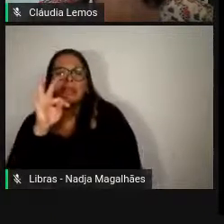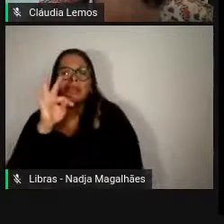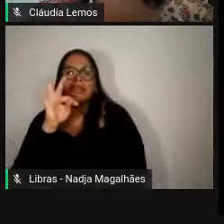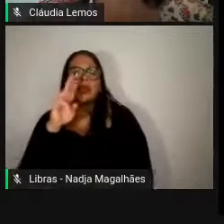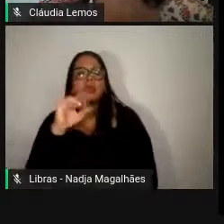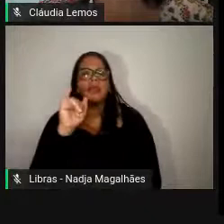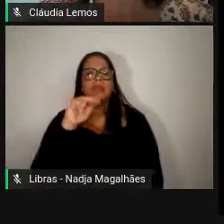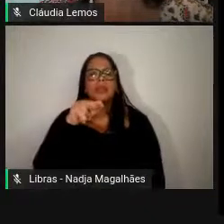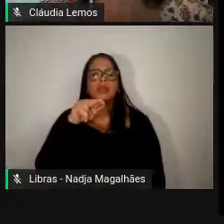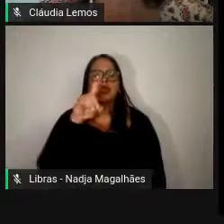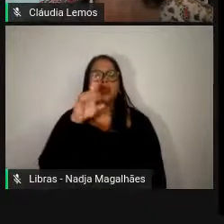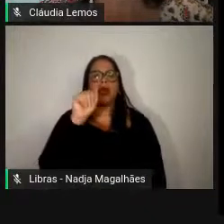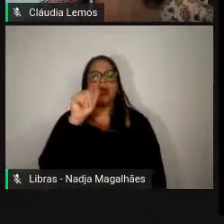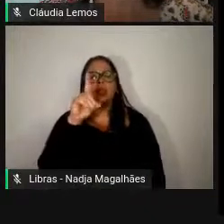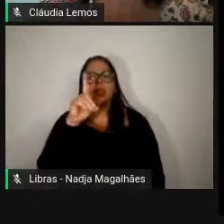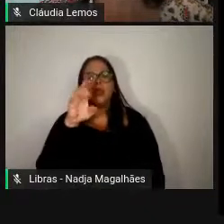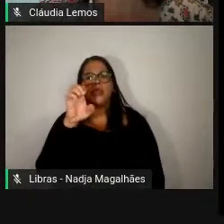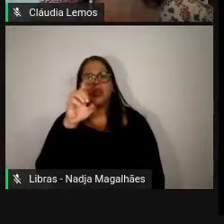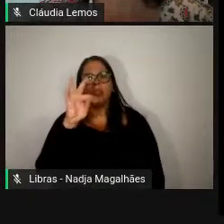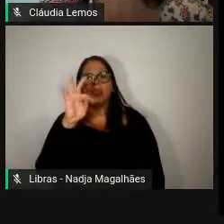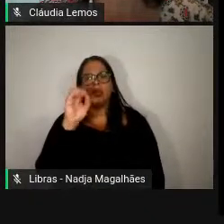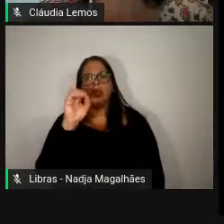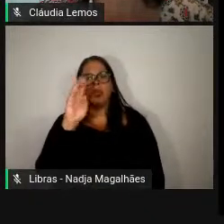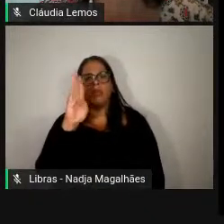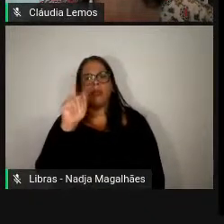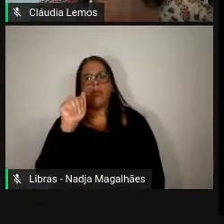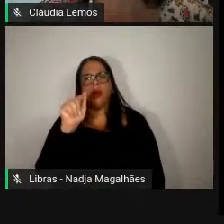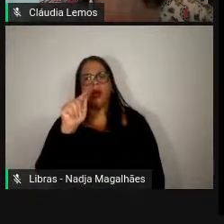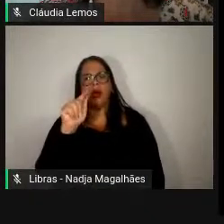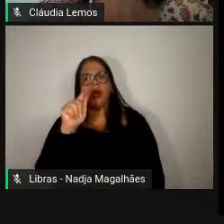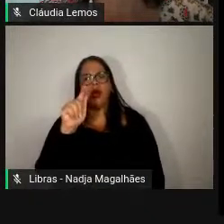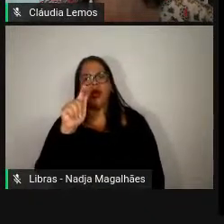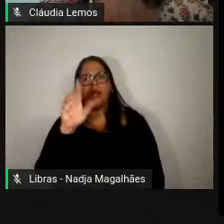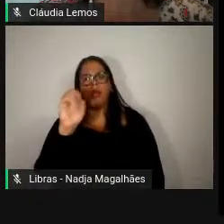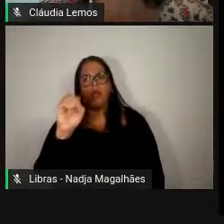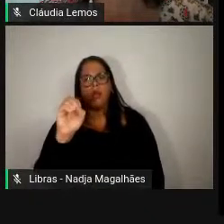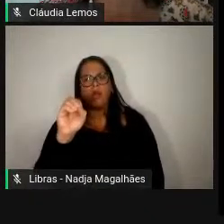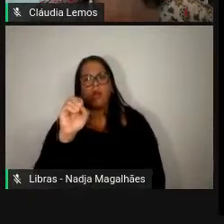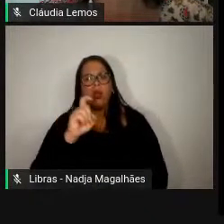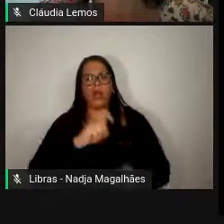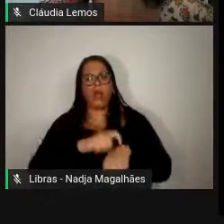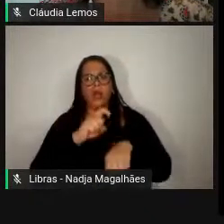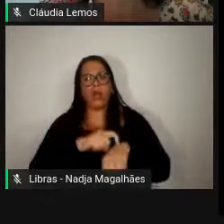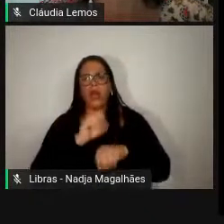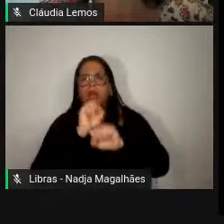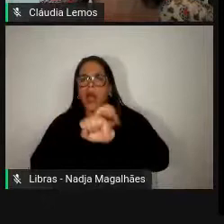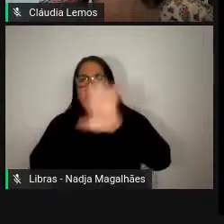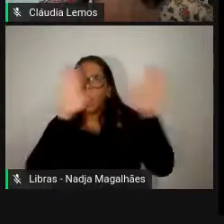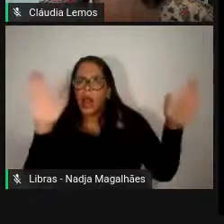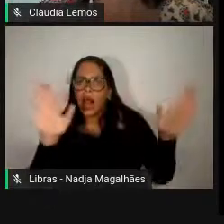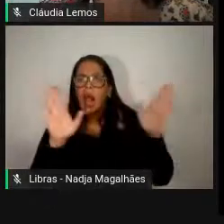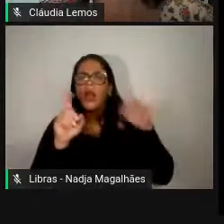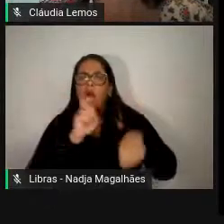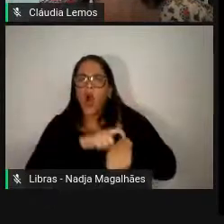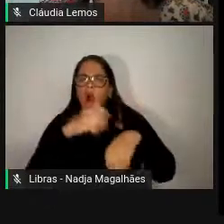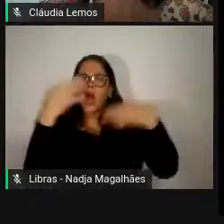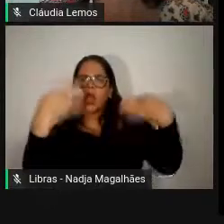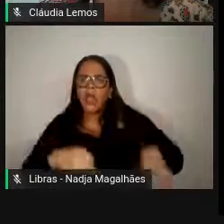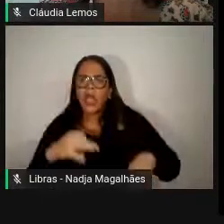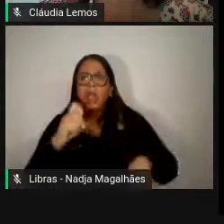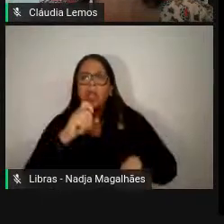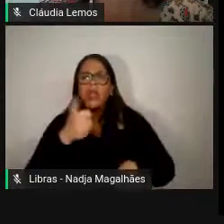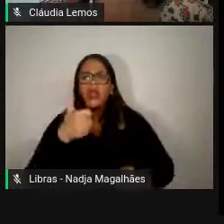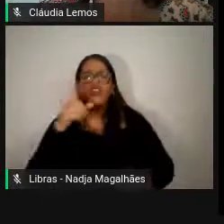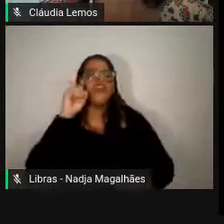a primeira coisa que tem aqui, qual é a próxima? Dia 11 à 1h30 da tarde, no Senado. Dia 10